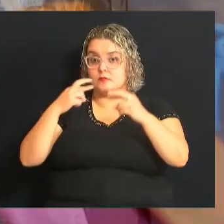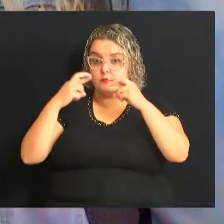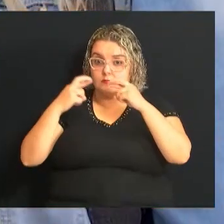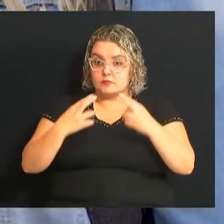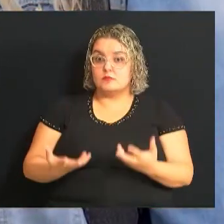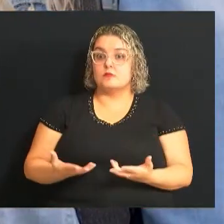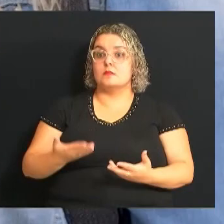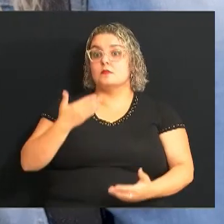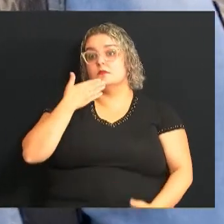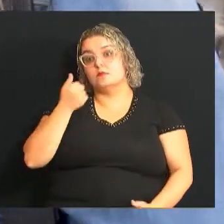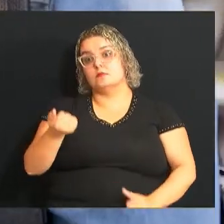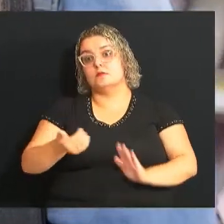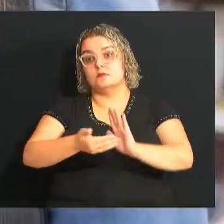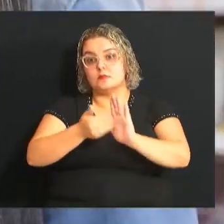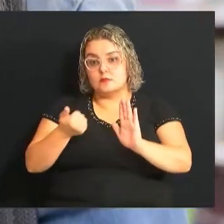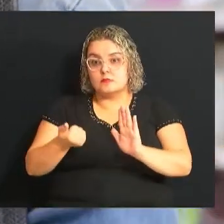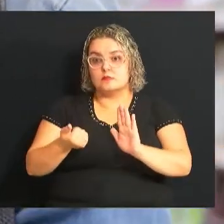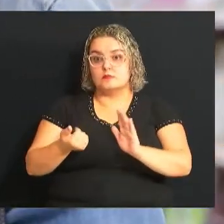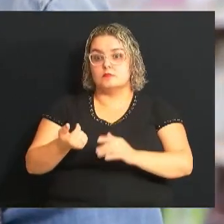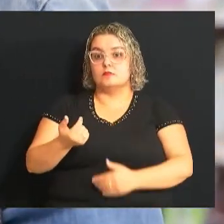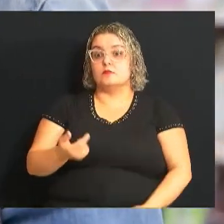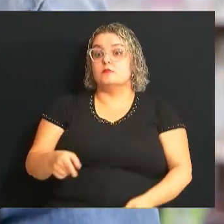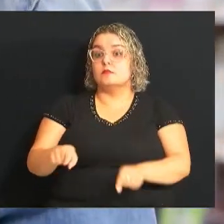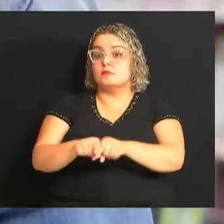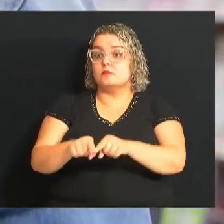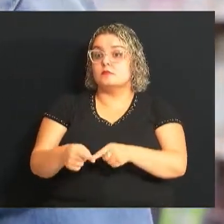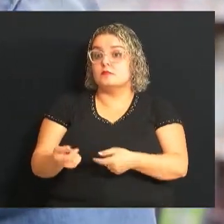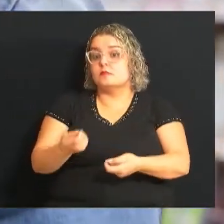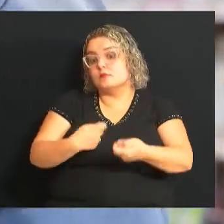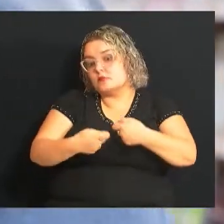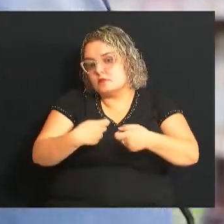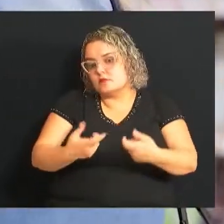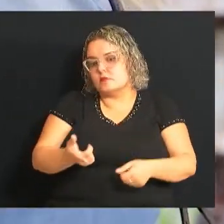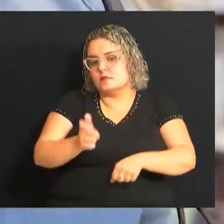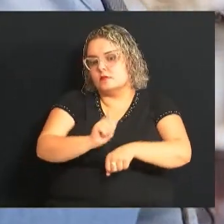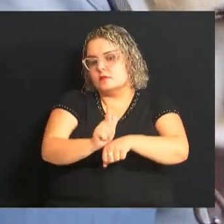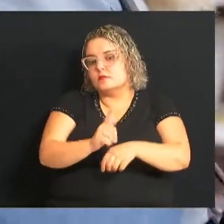desconto e até mesmo negociar com o lojista um desconto mais